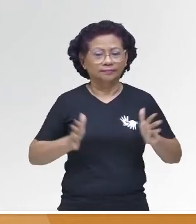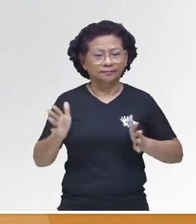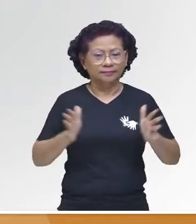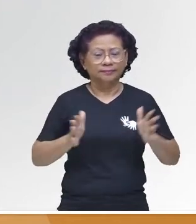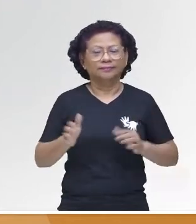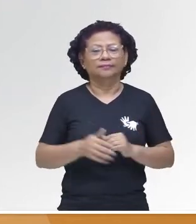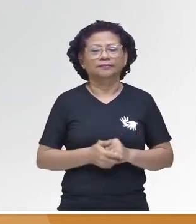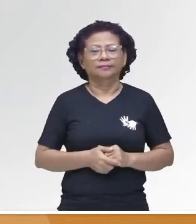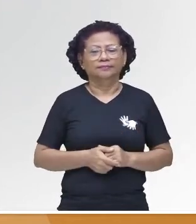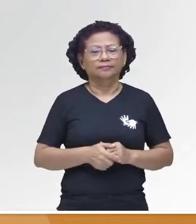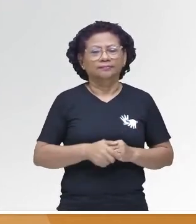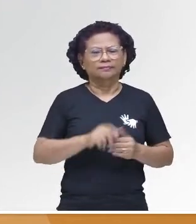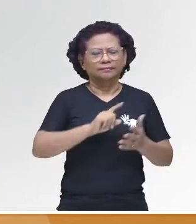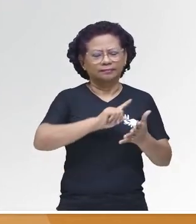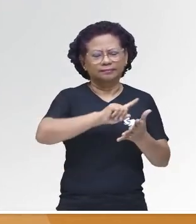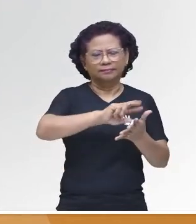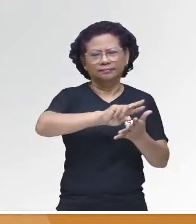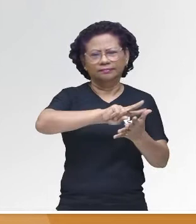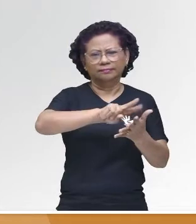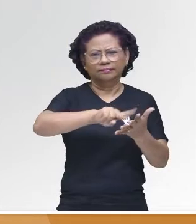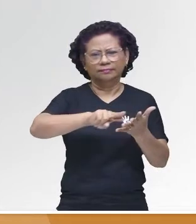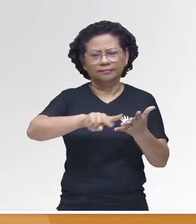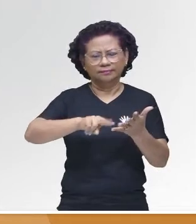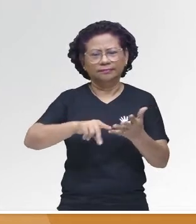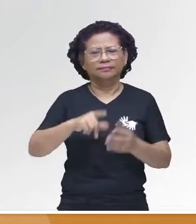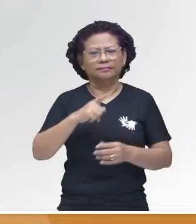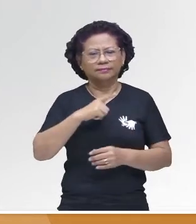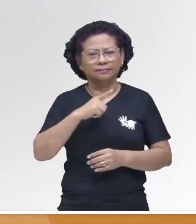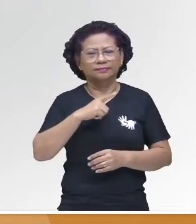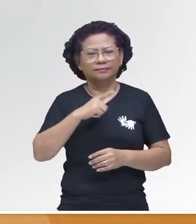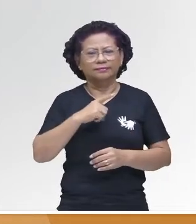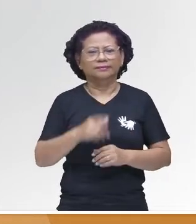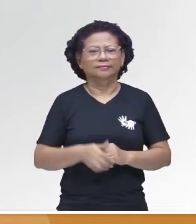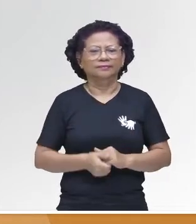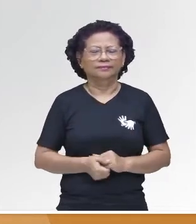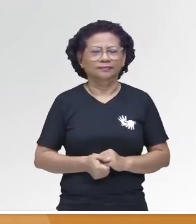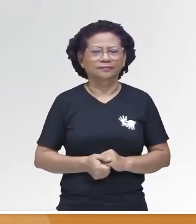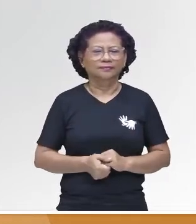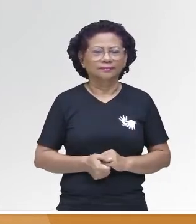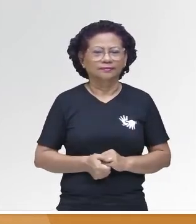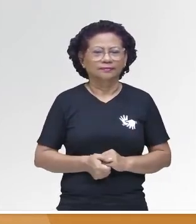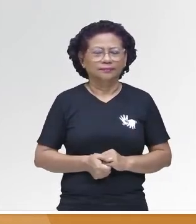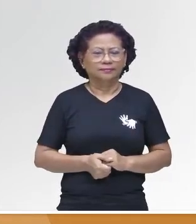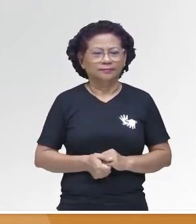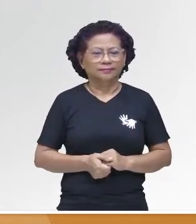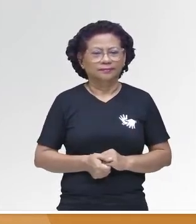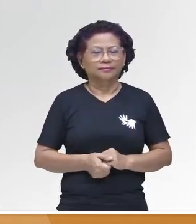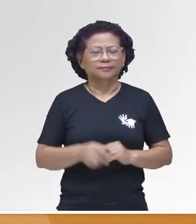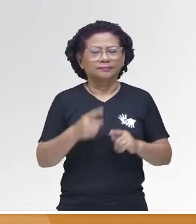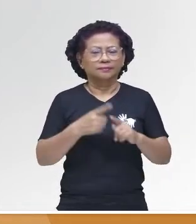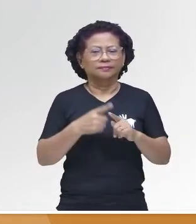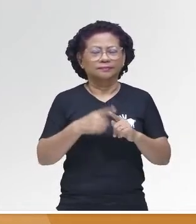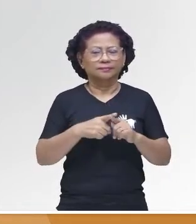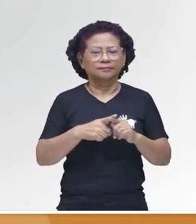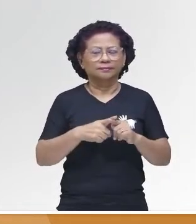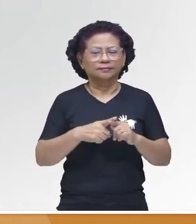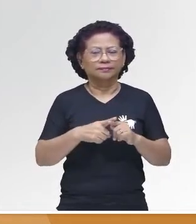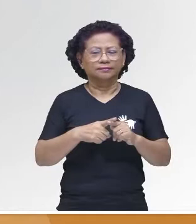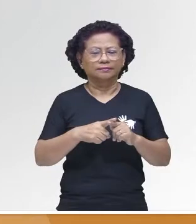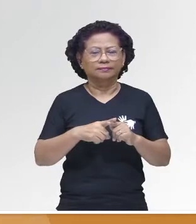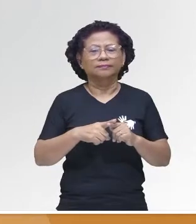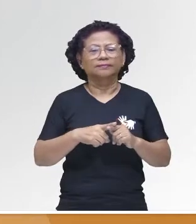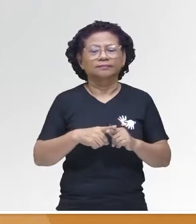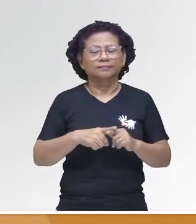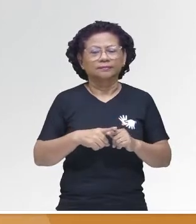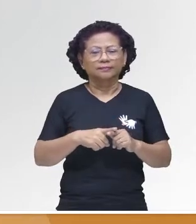uma série de rebeliões que acontecem por conta dessa descentralização do poder. Foi